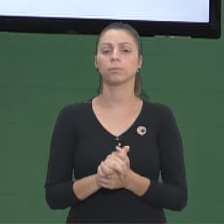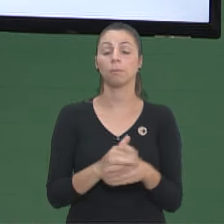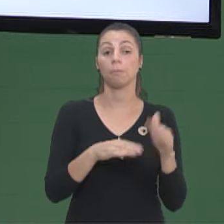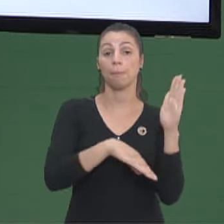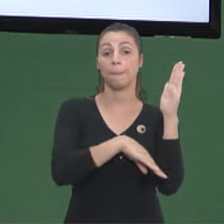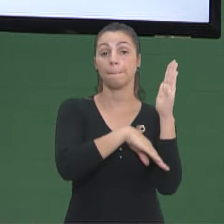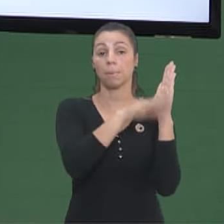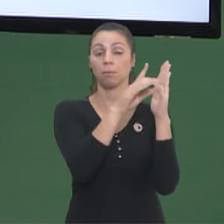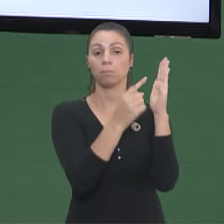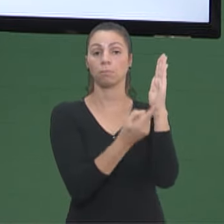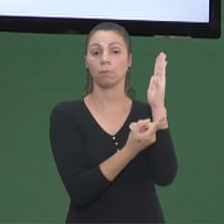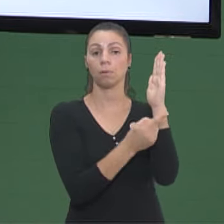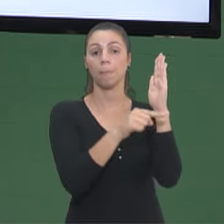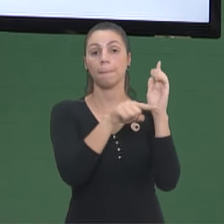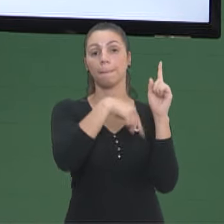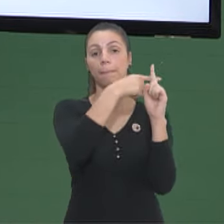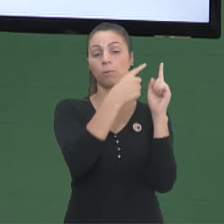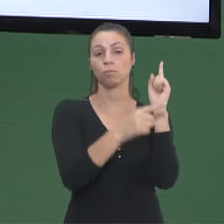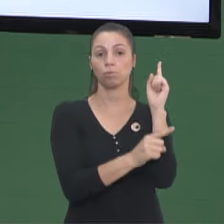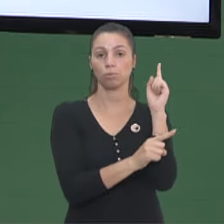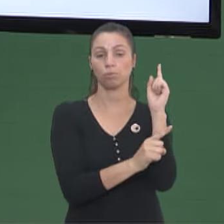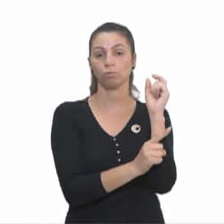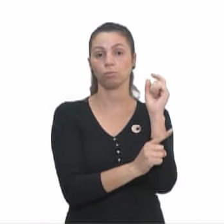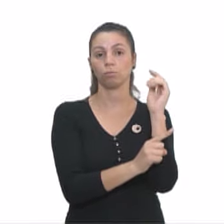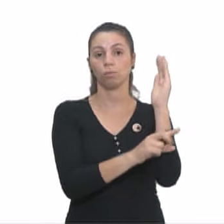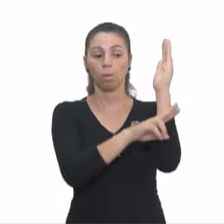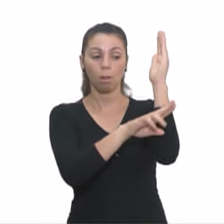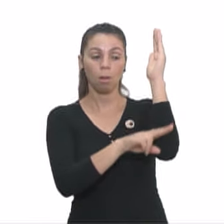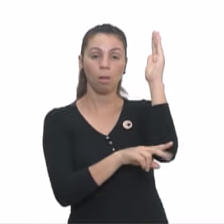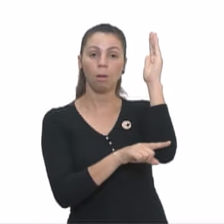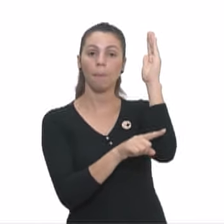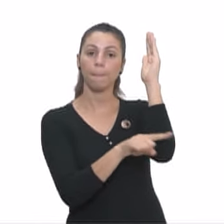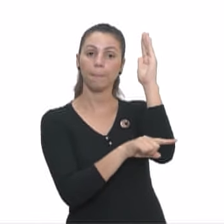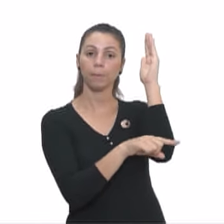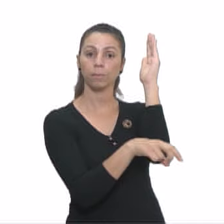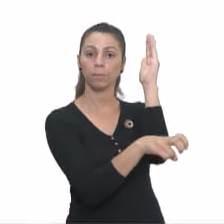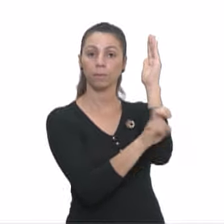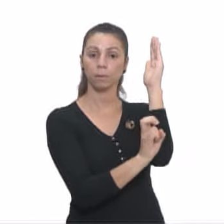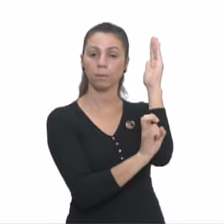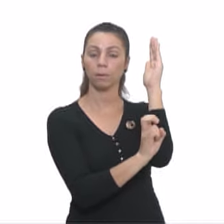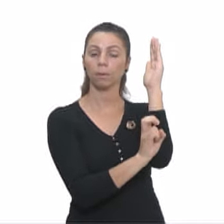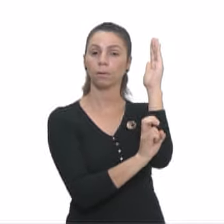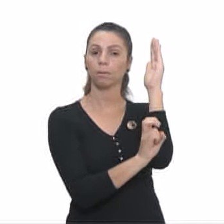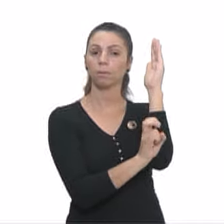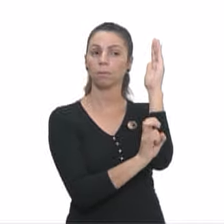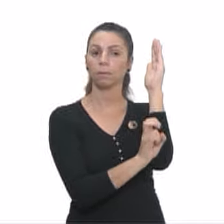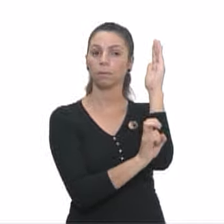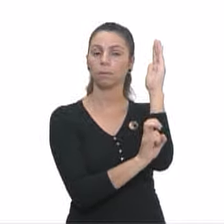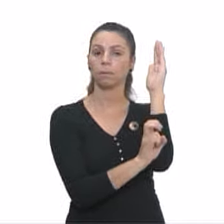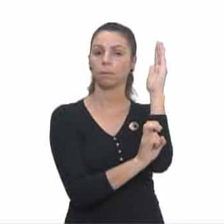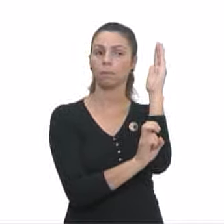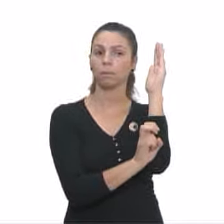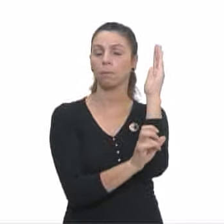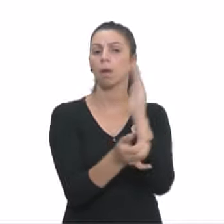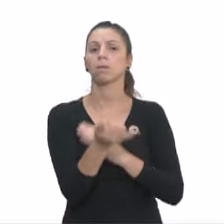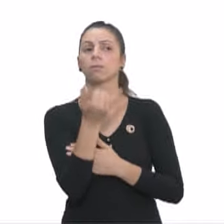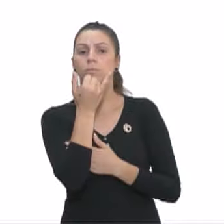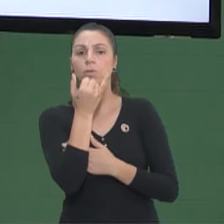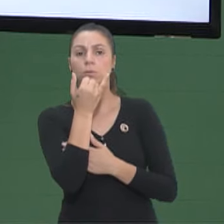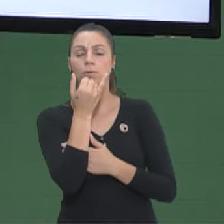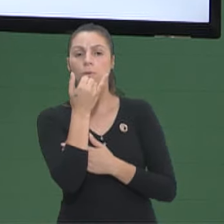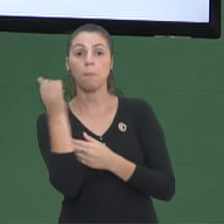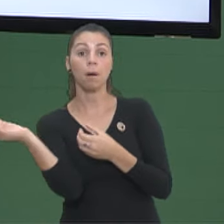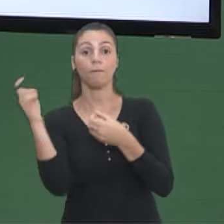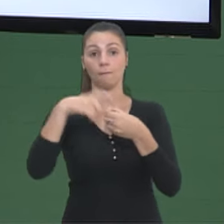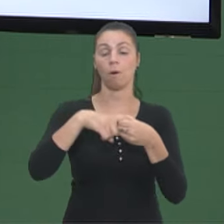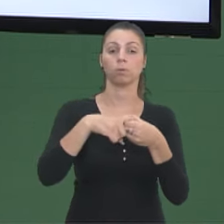máxima, mais 1. Mínima, menos 5. Olha lá. Opa, não, aqui é professor... Desculpa, gente, vamos